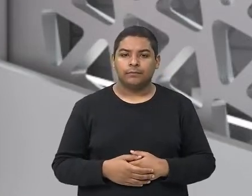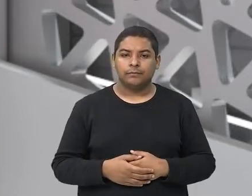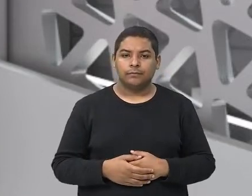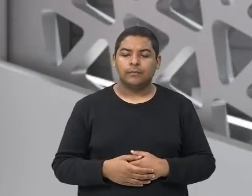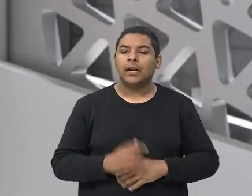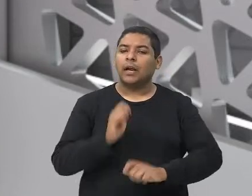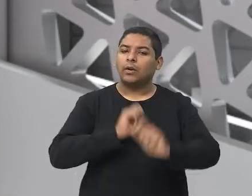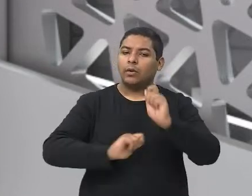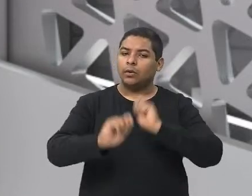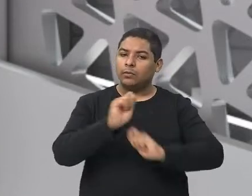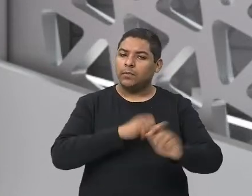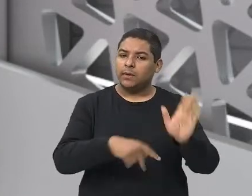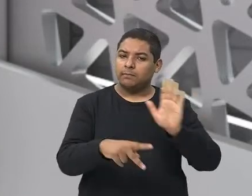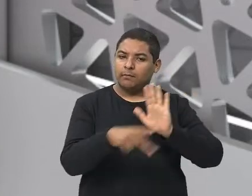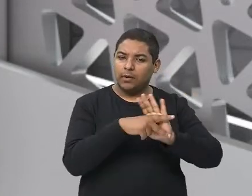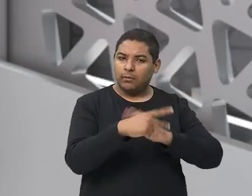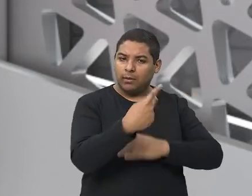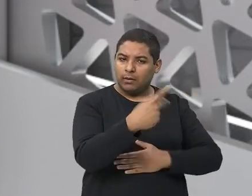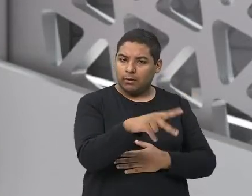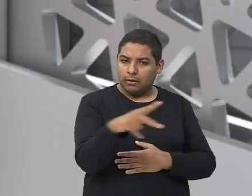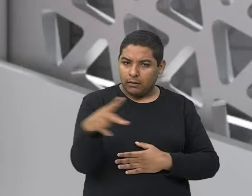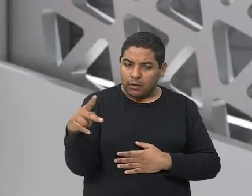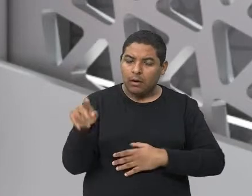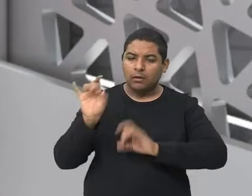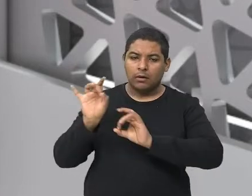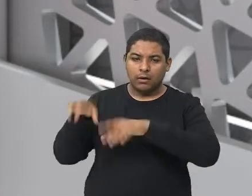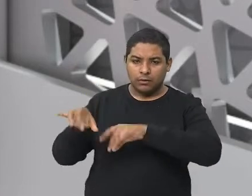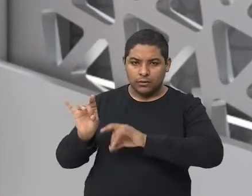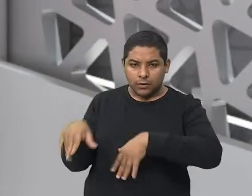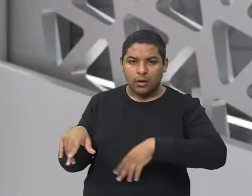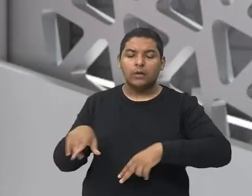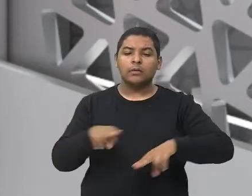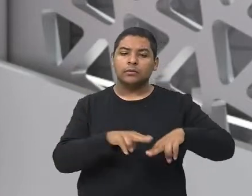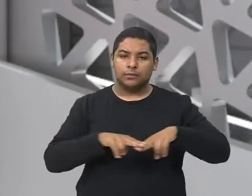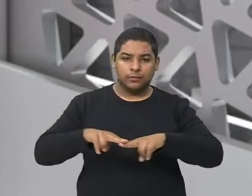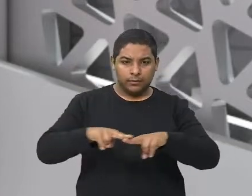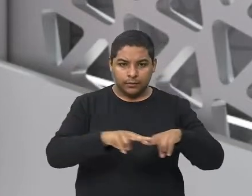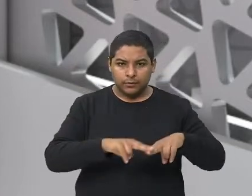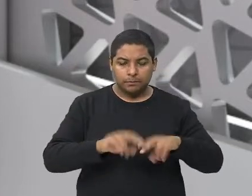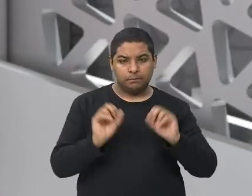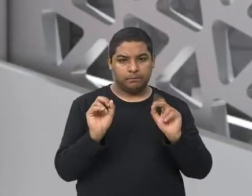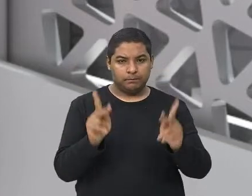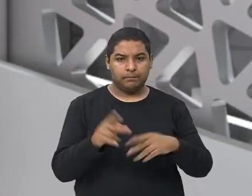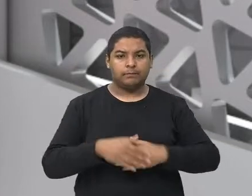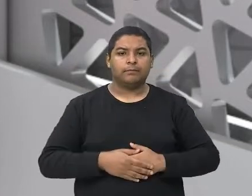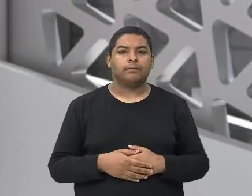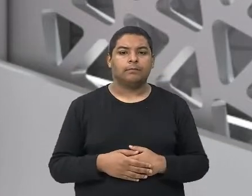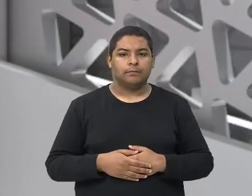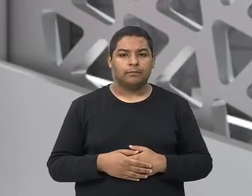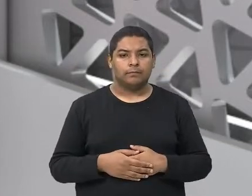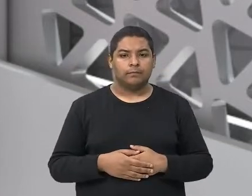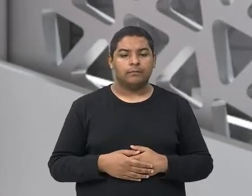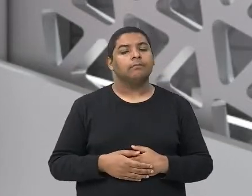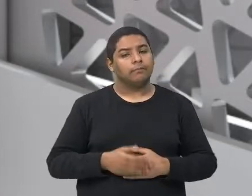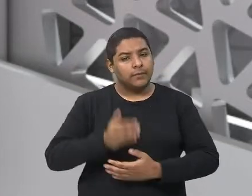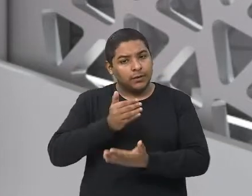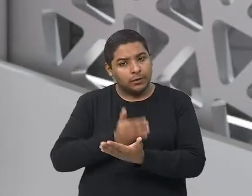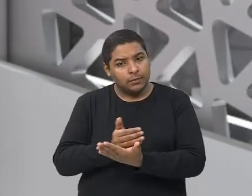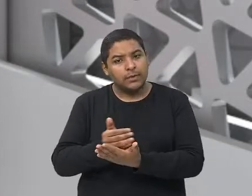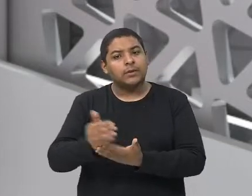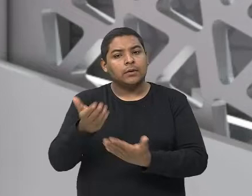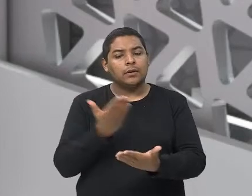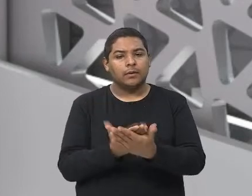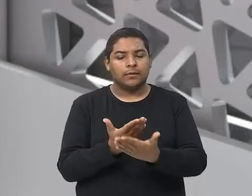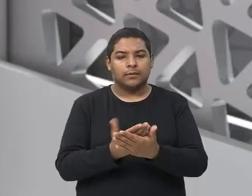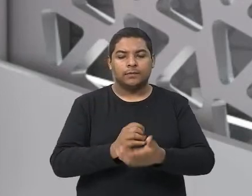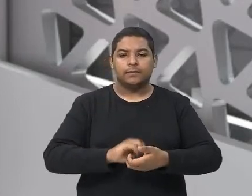vai estar relacionado à parte da Austrália e também da Nova Zelândia, tá certo, gente? Então, vamos iniciar agora a nossa aula.